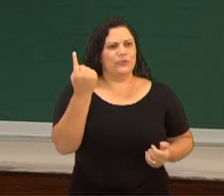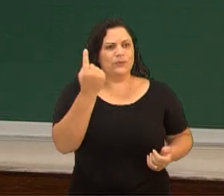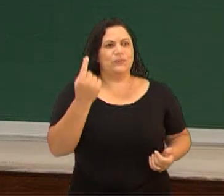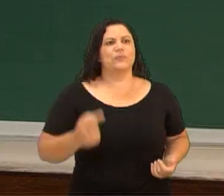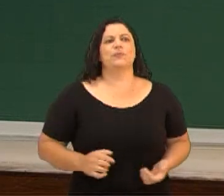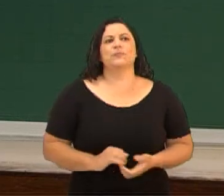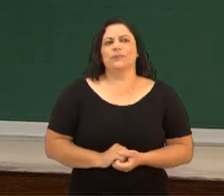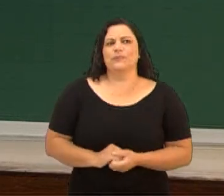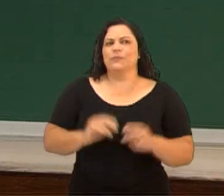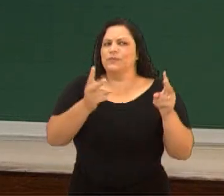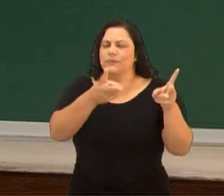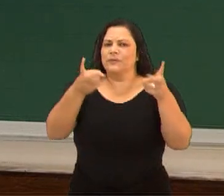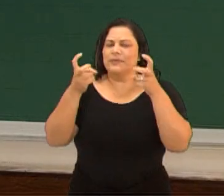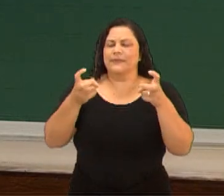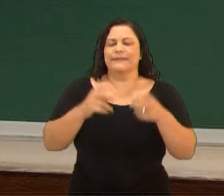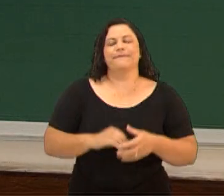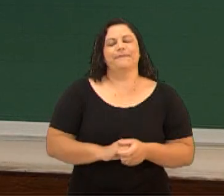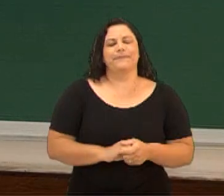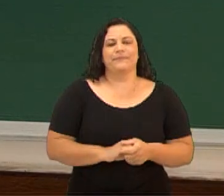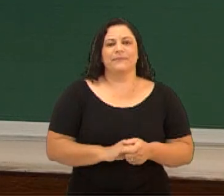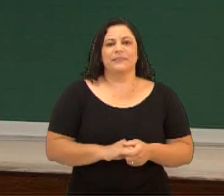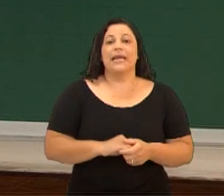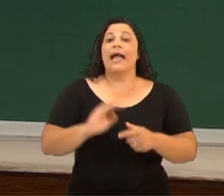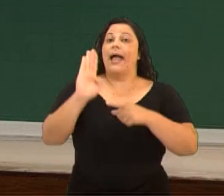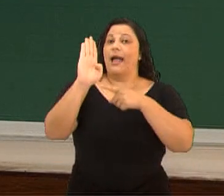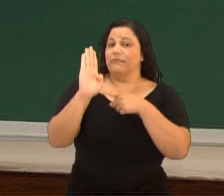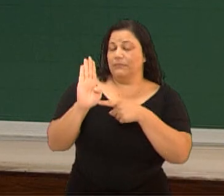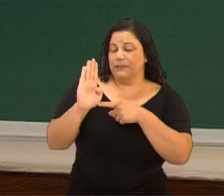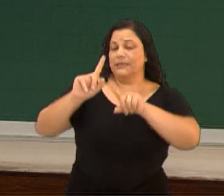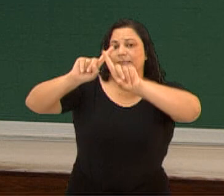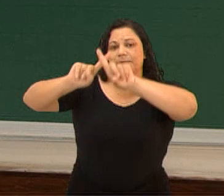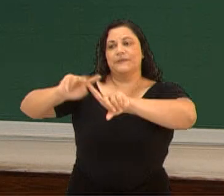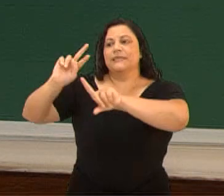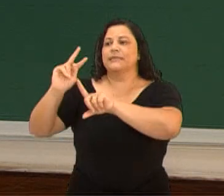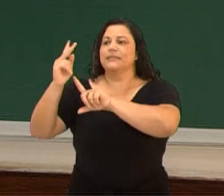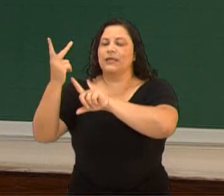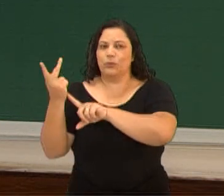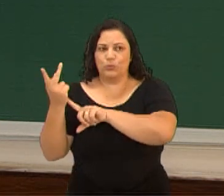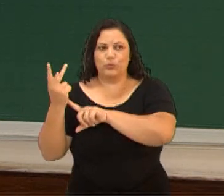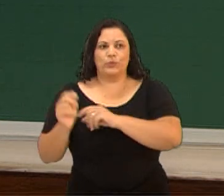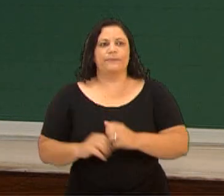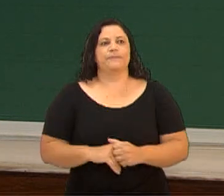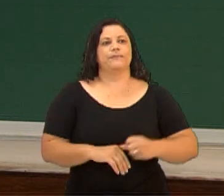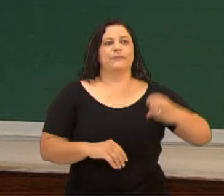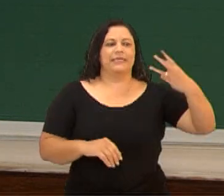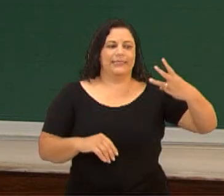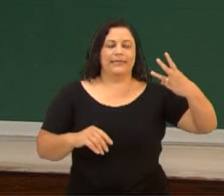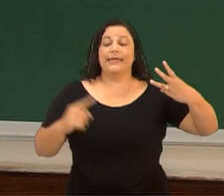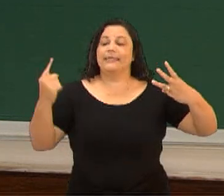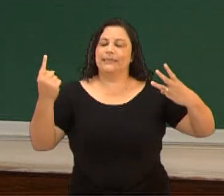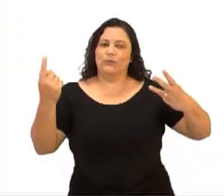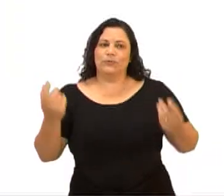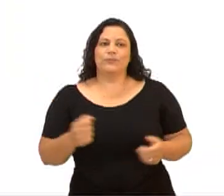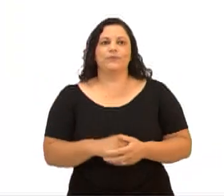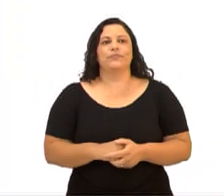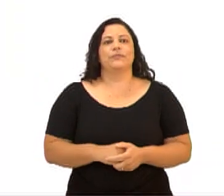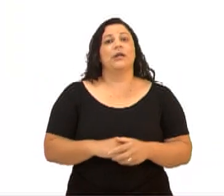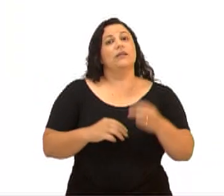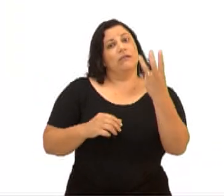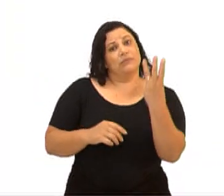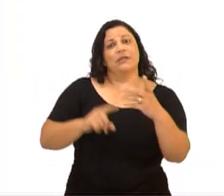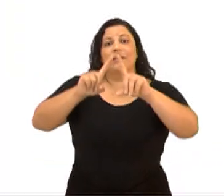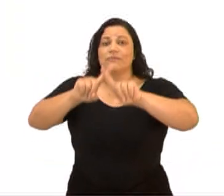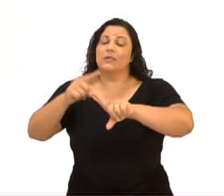então? É base vezes altura. O retângulo 2, a base é 3 e a altura é 1. Então, vai ficar 3 vezes